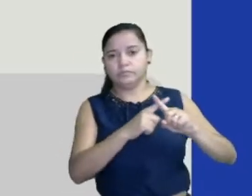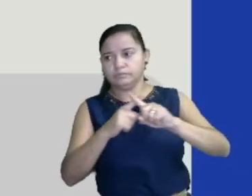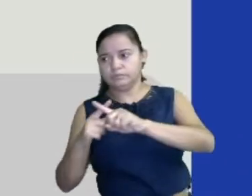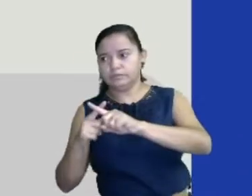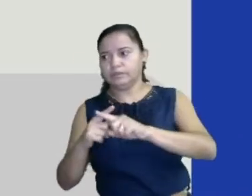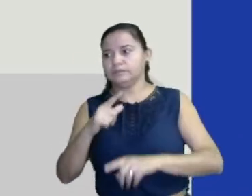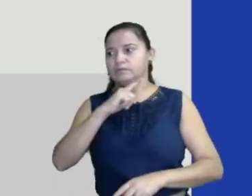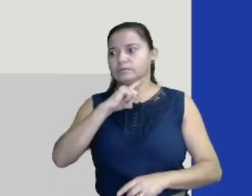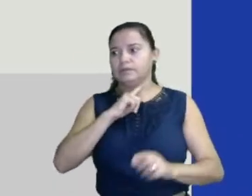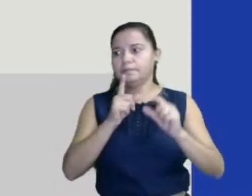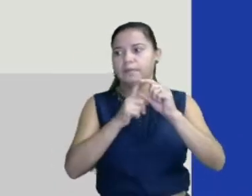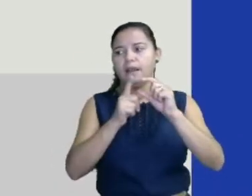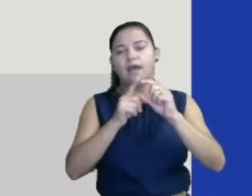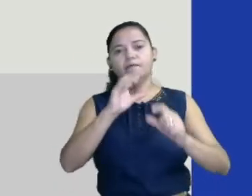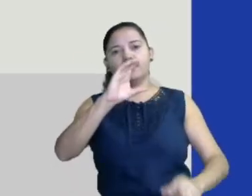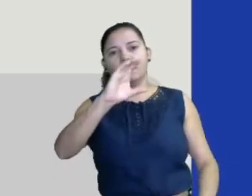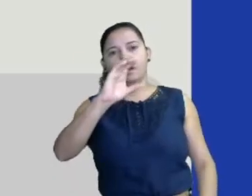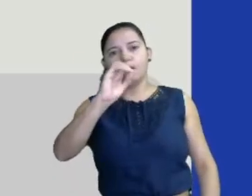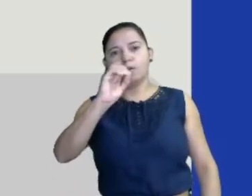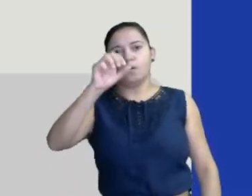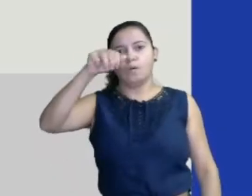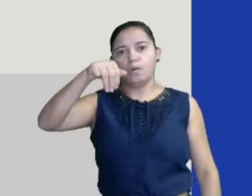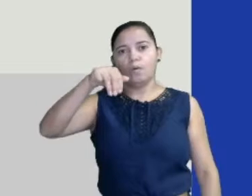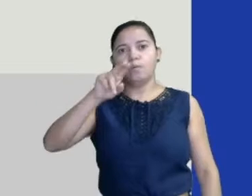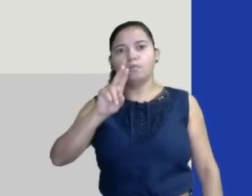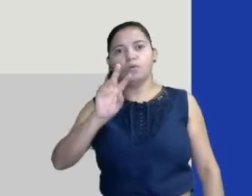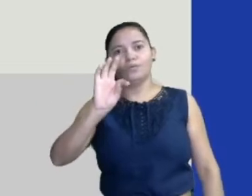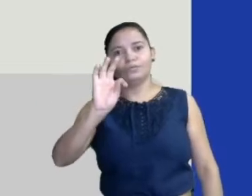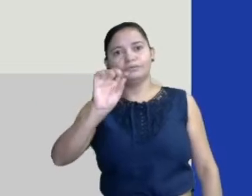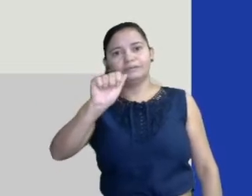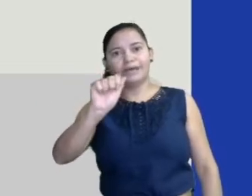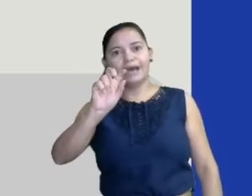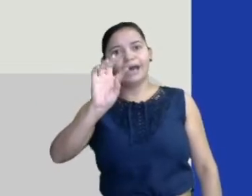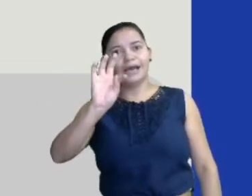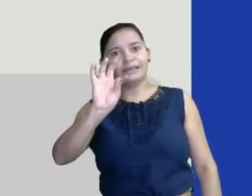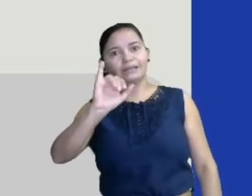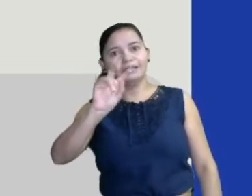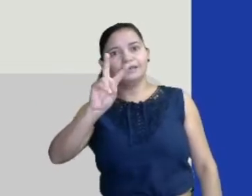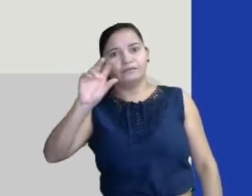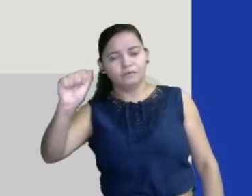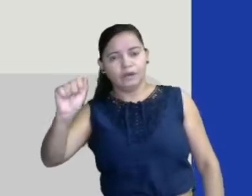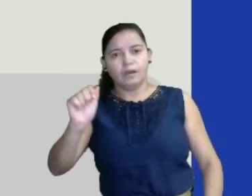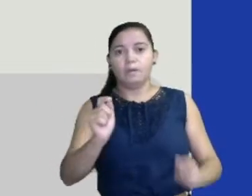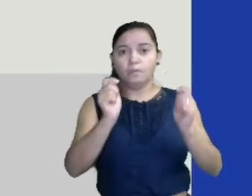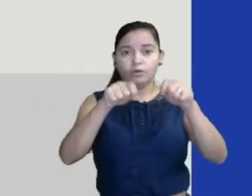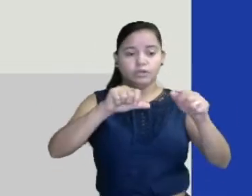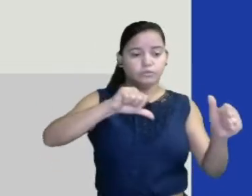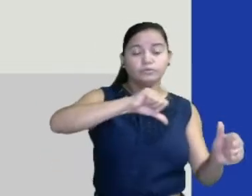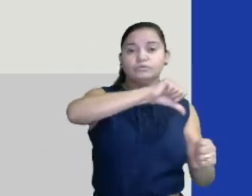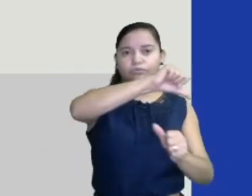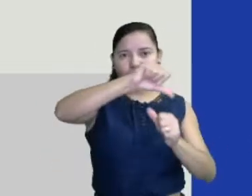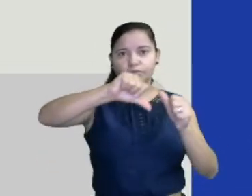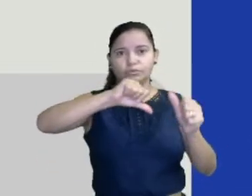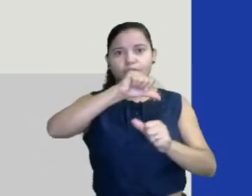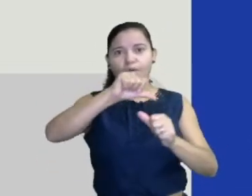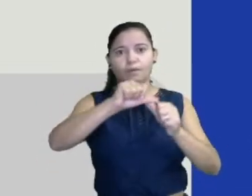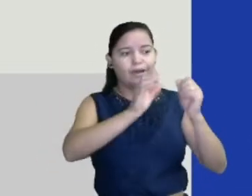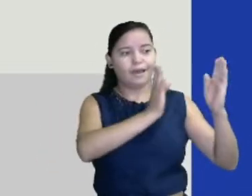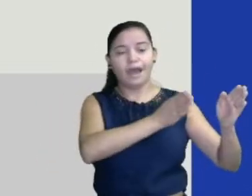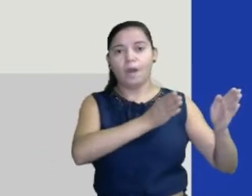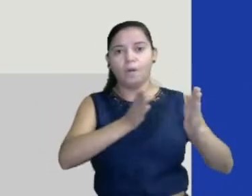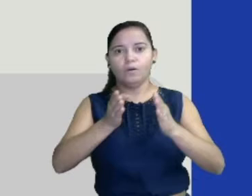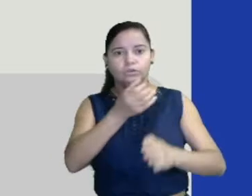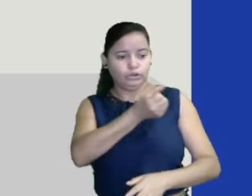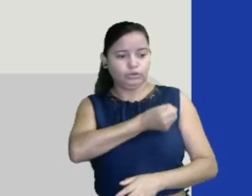comutativa em que não a multiplicação podemos trocar a ordem dos fatores que o produto